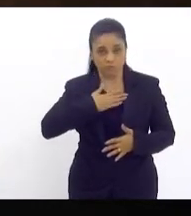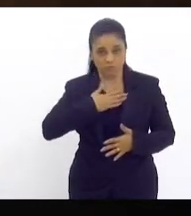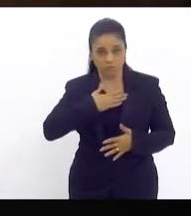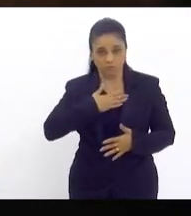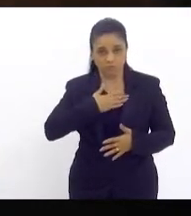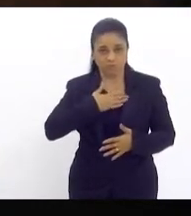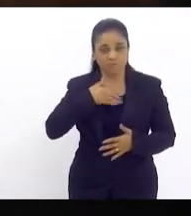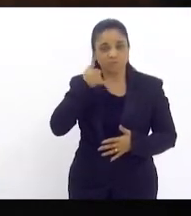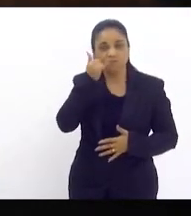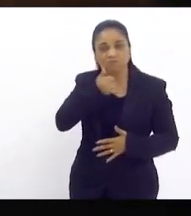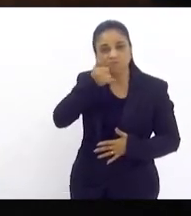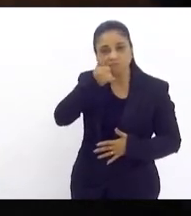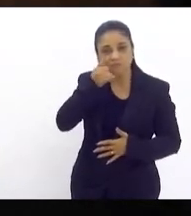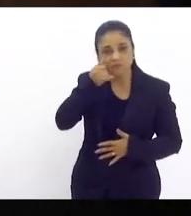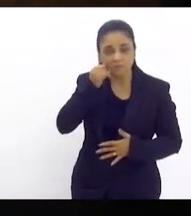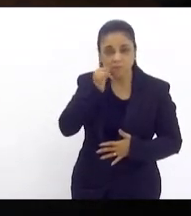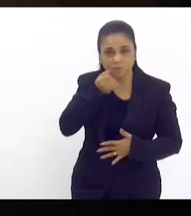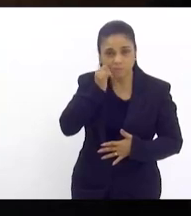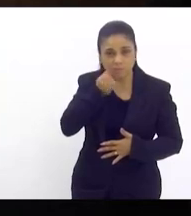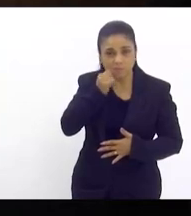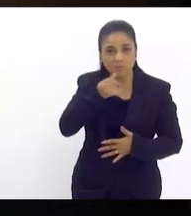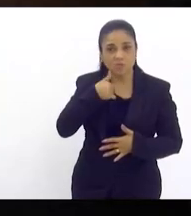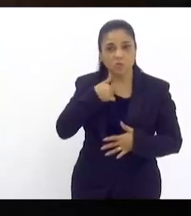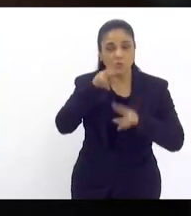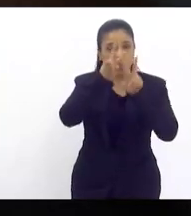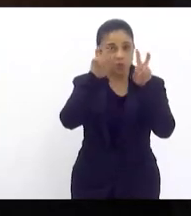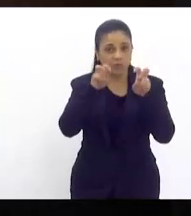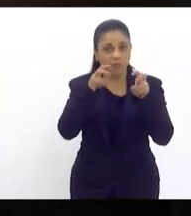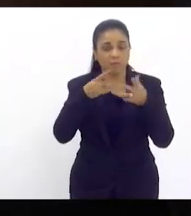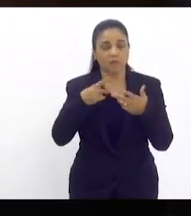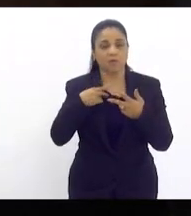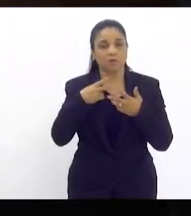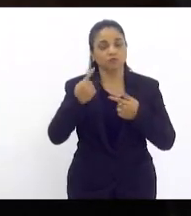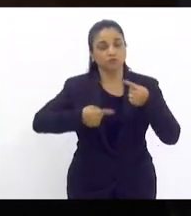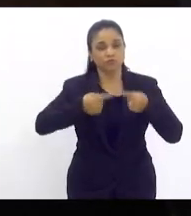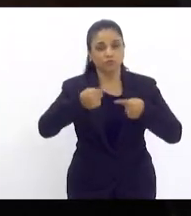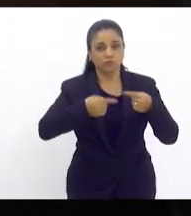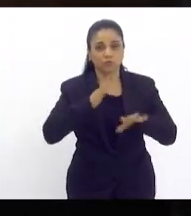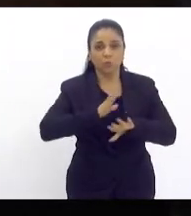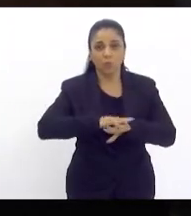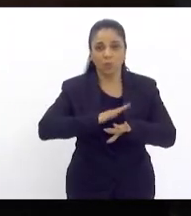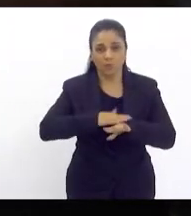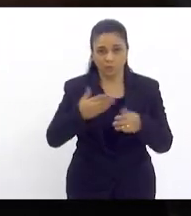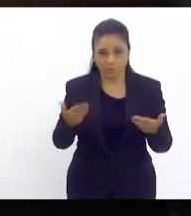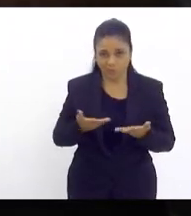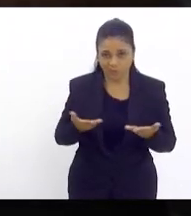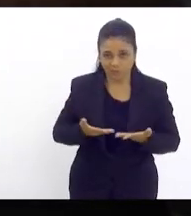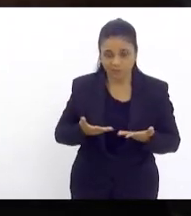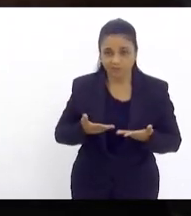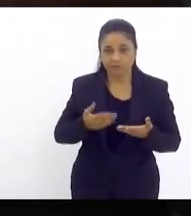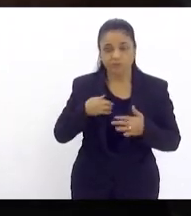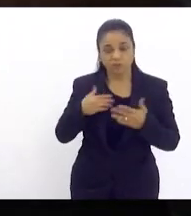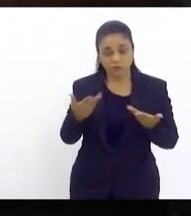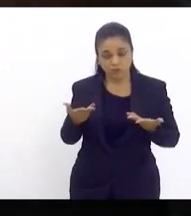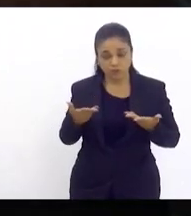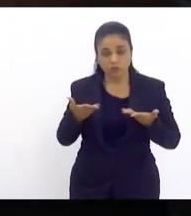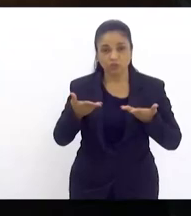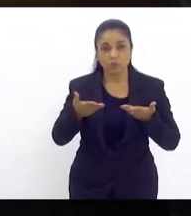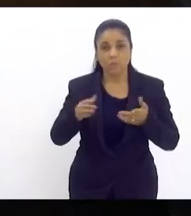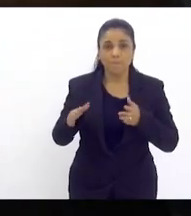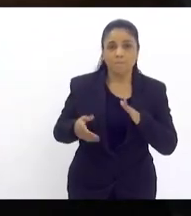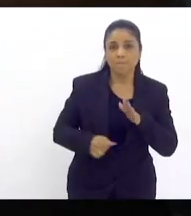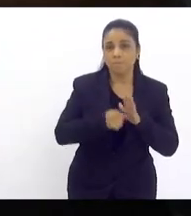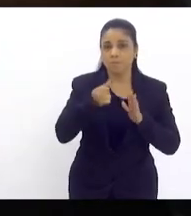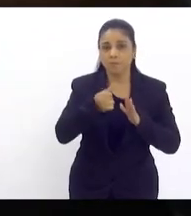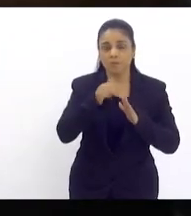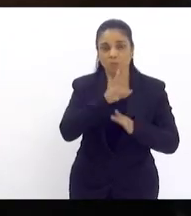que presidir e de um tema que está sendo discutido nesse momento nessa casa na nossa primeira chegada que nosso primeiro mandato